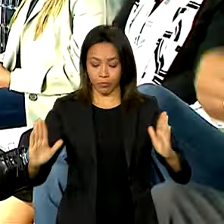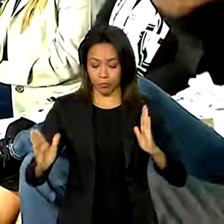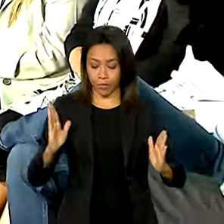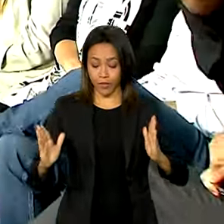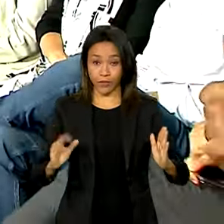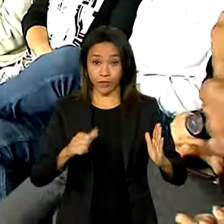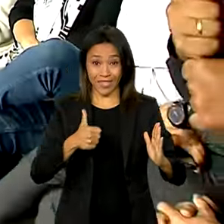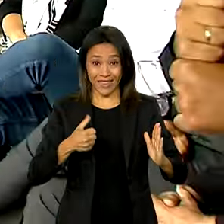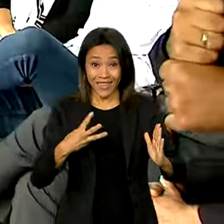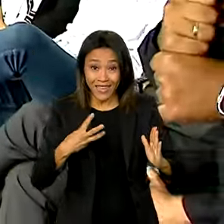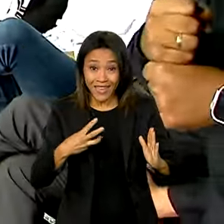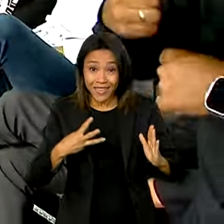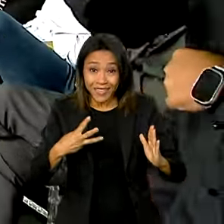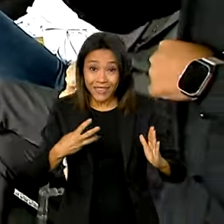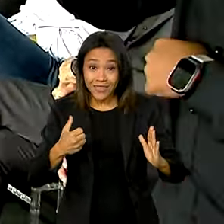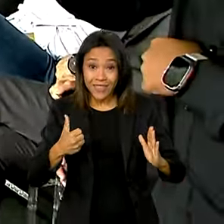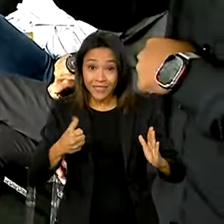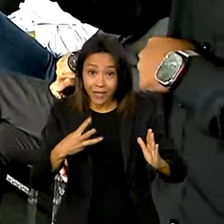anos,